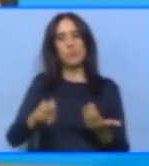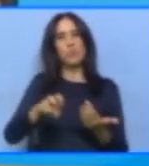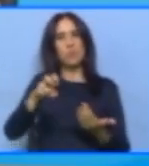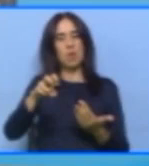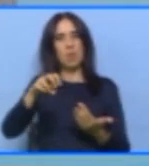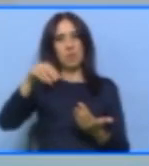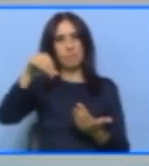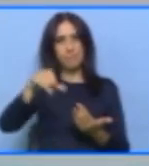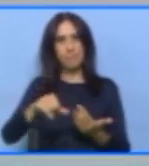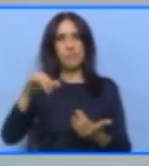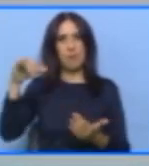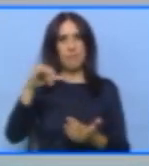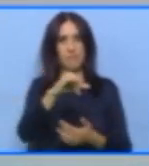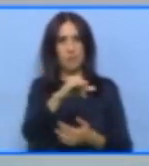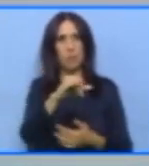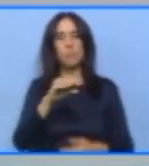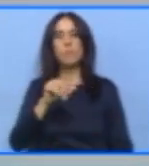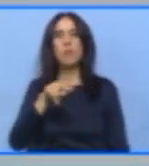avião, em Nampula,